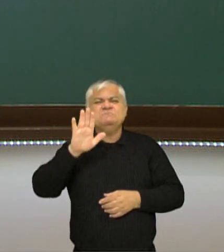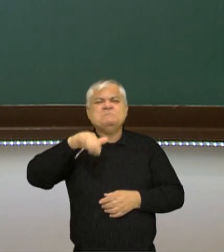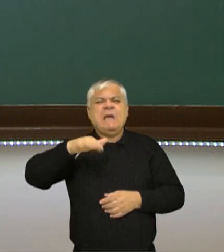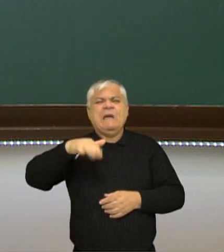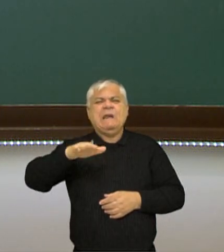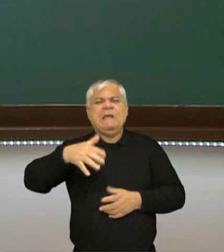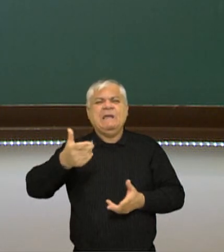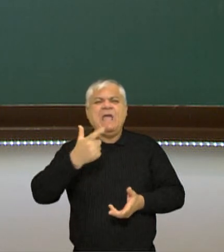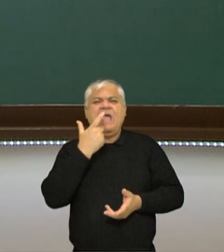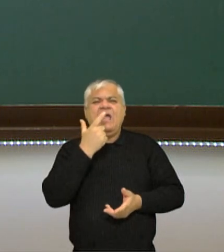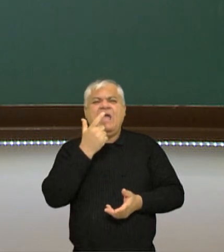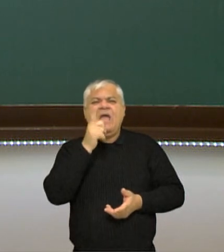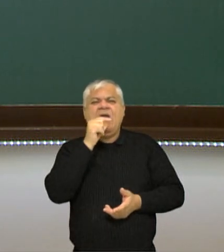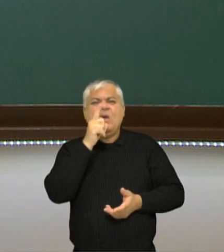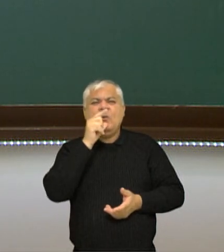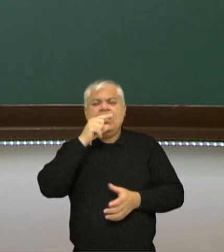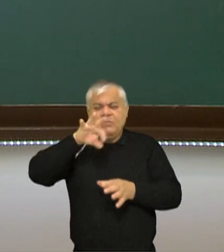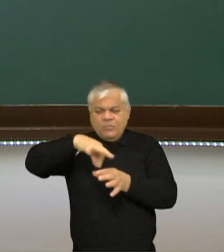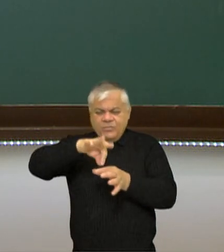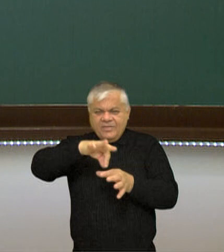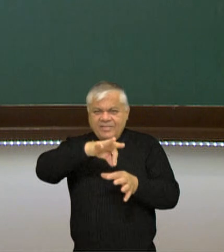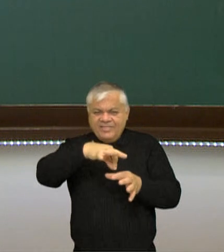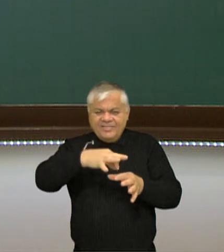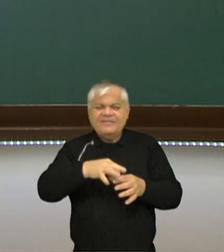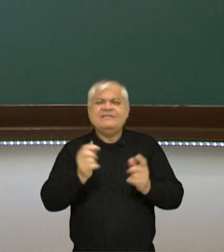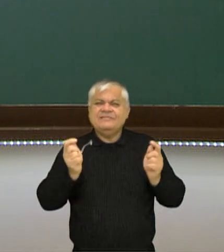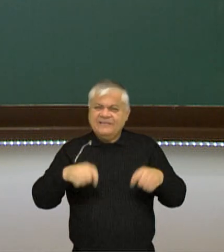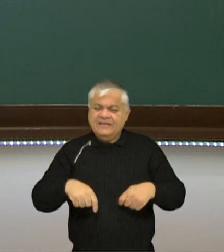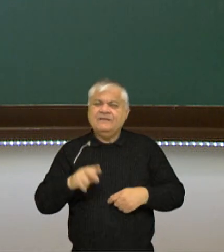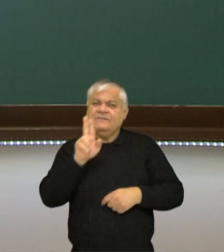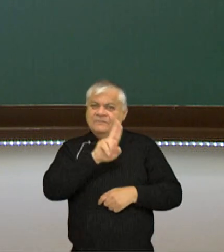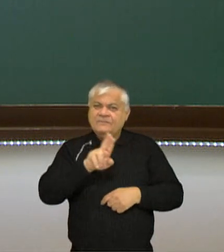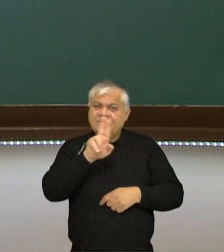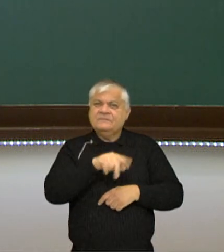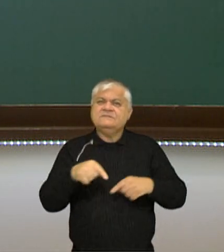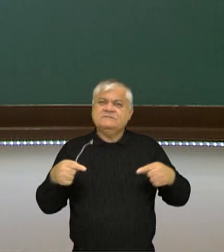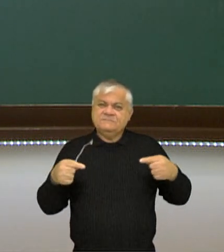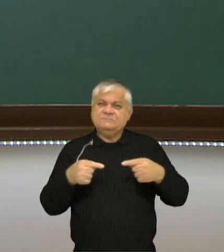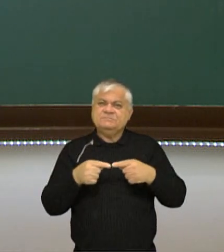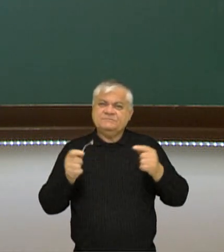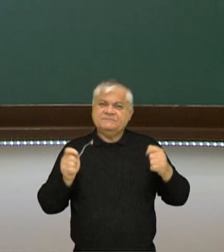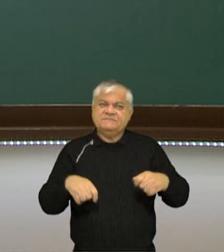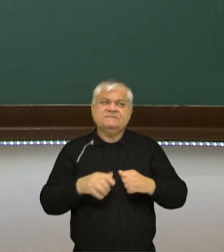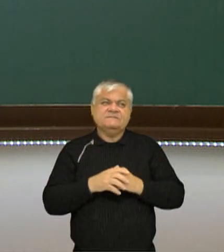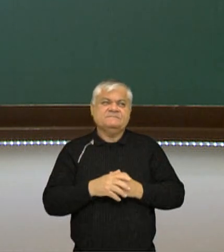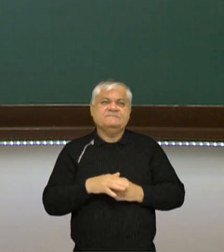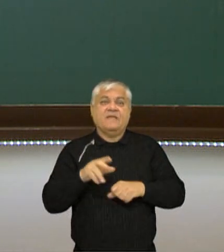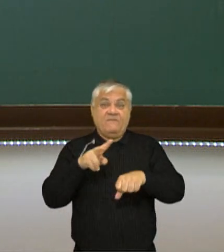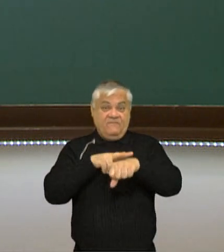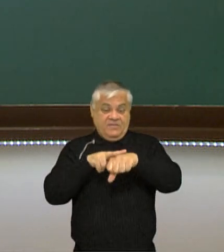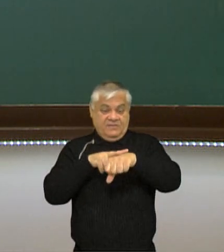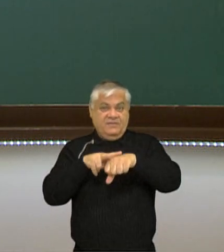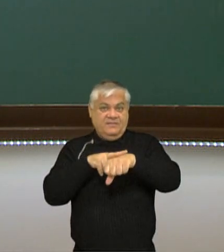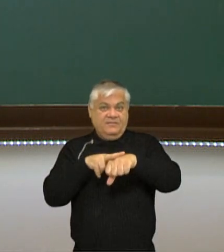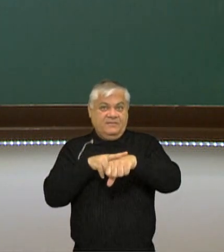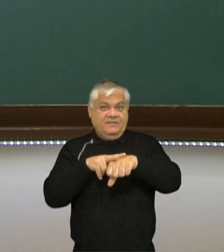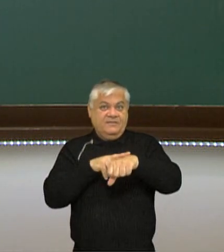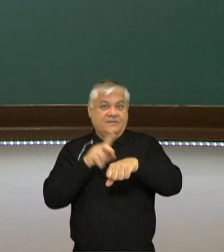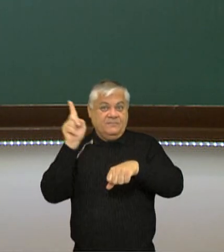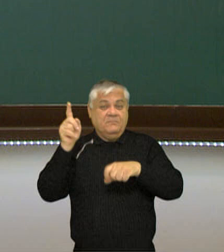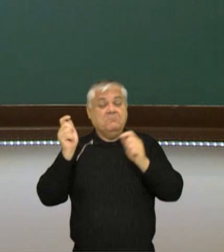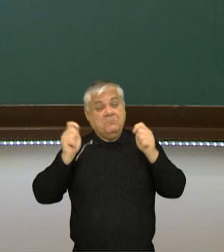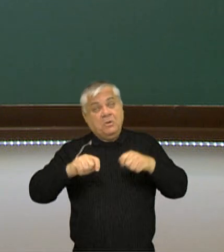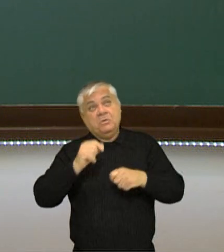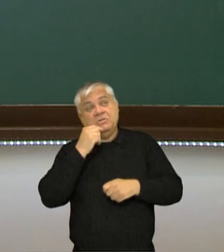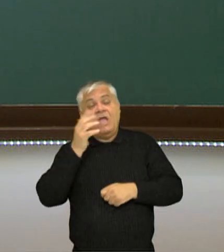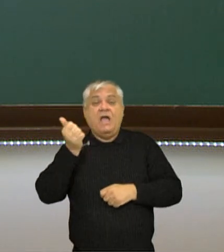usa bastante em trabalhos escolares. Foi com aquela tinta que eu pintei, né? Vocês viram que eu escolhi um verde aqui, né? Mas você pode